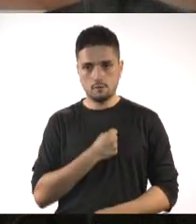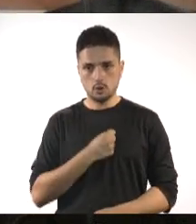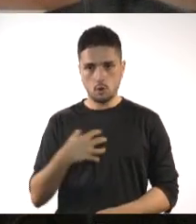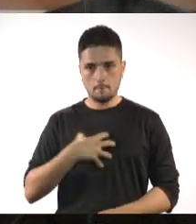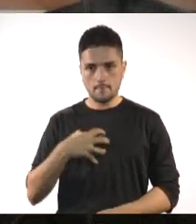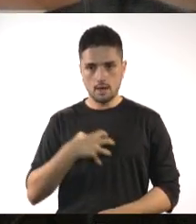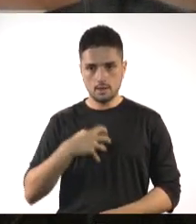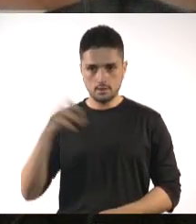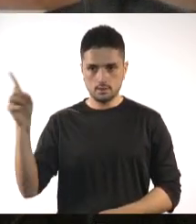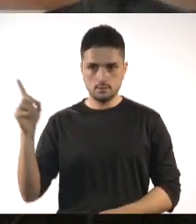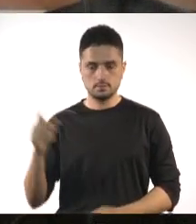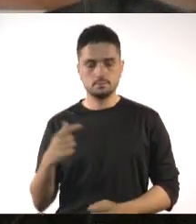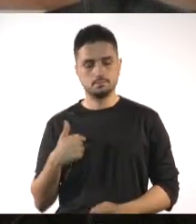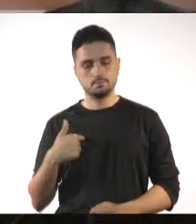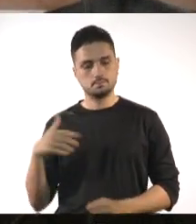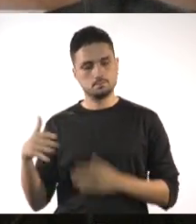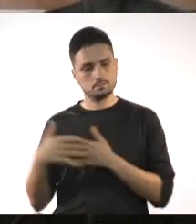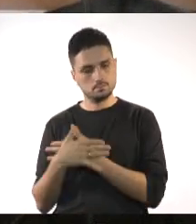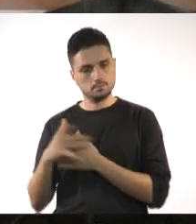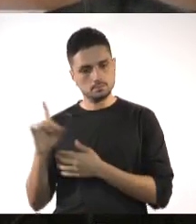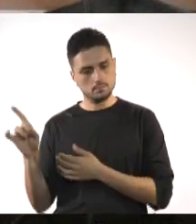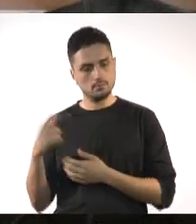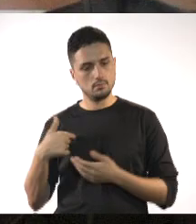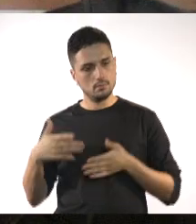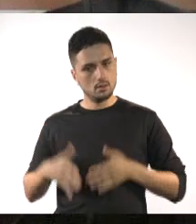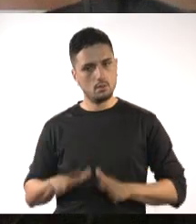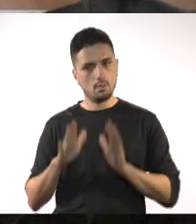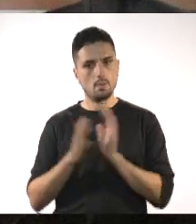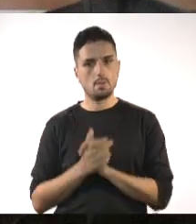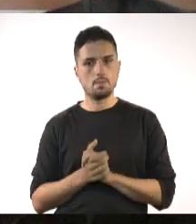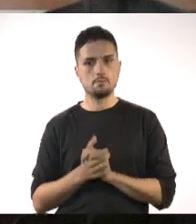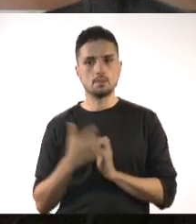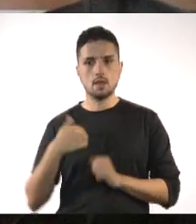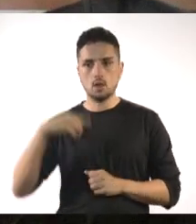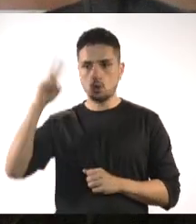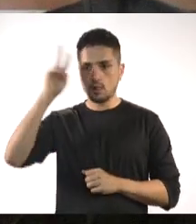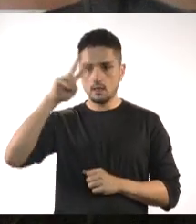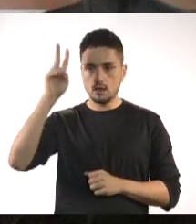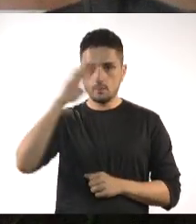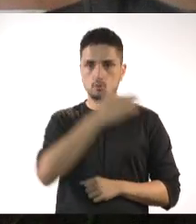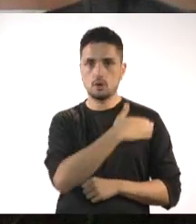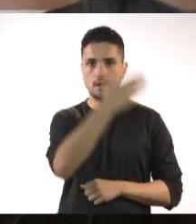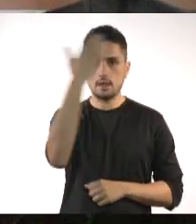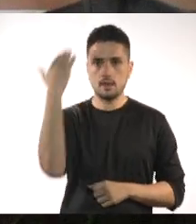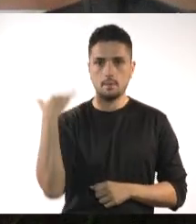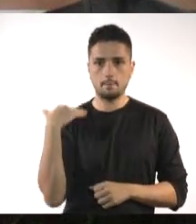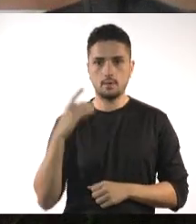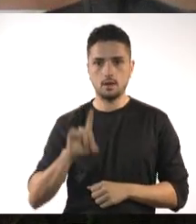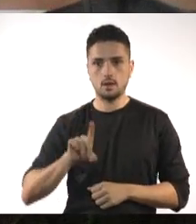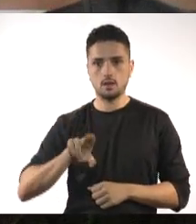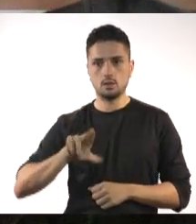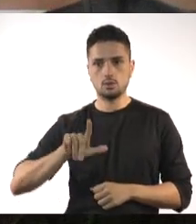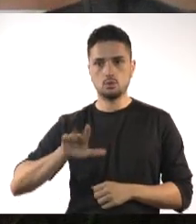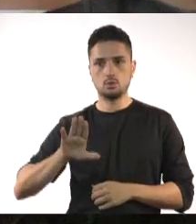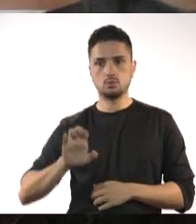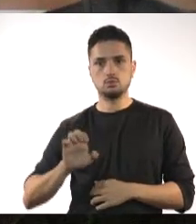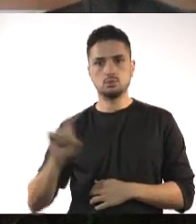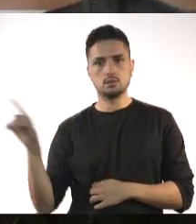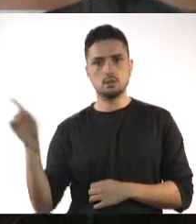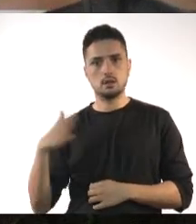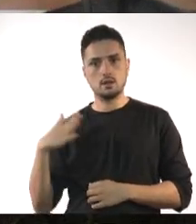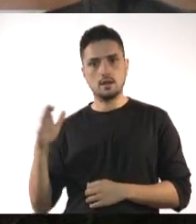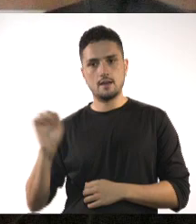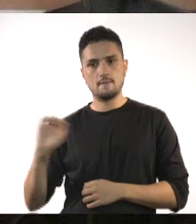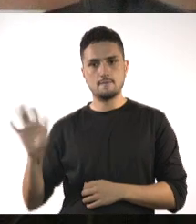e quando eu lembro assim da imagem da irmã Dulce, ela lá nas nossas favelas